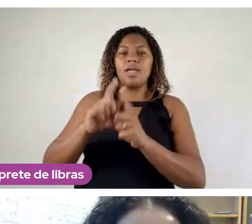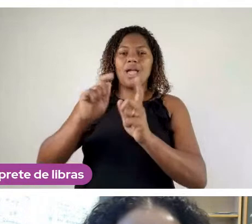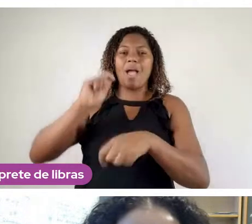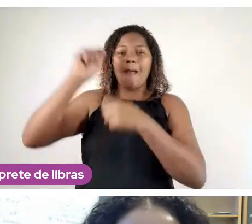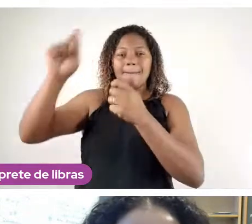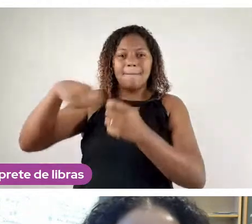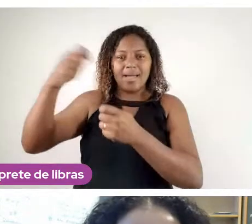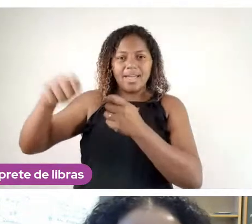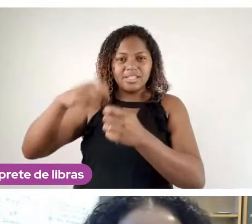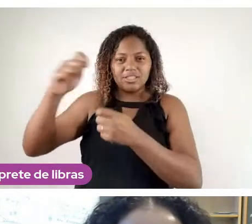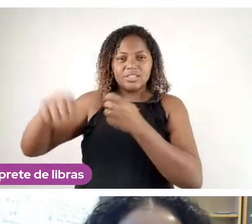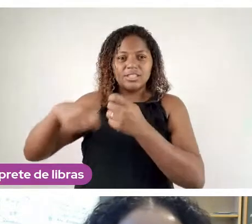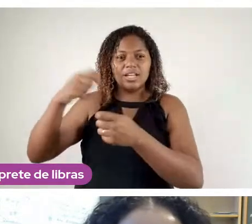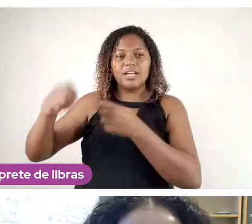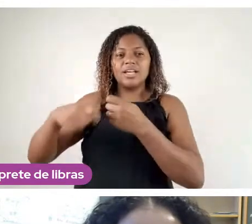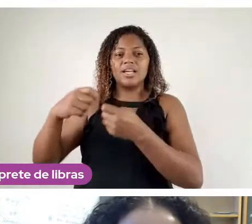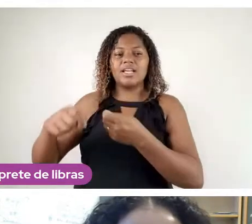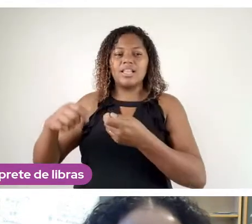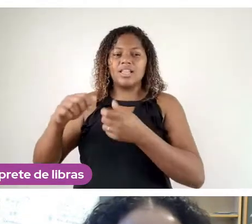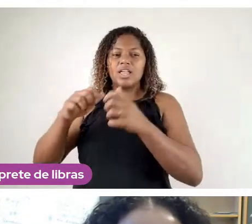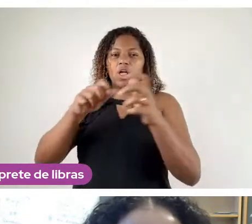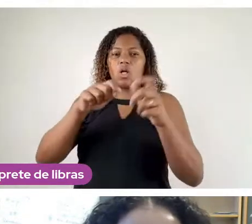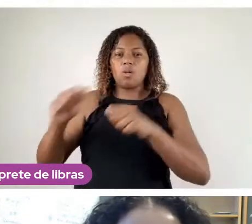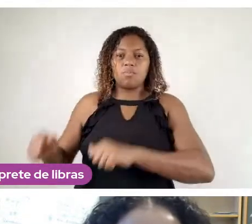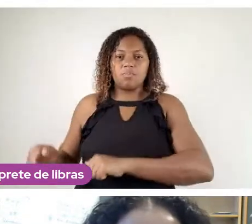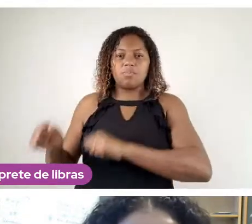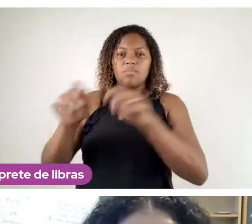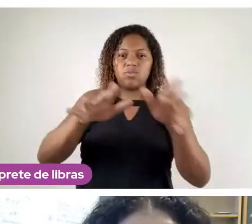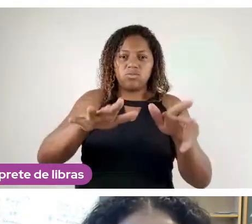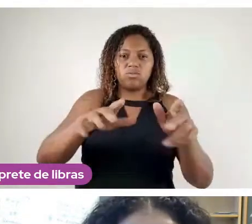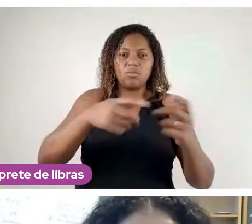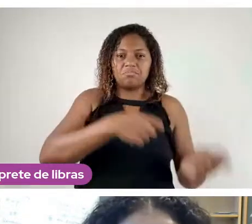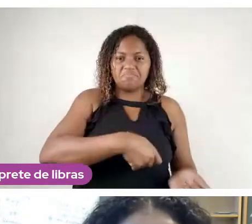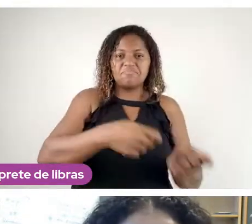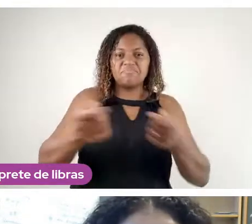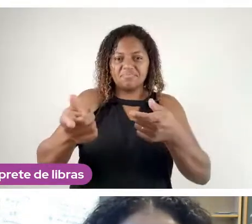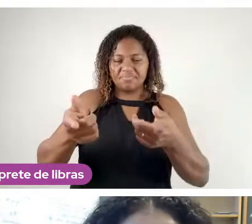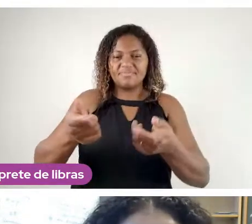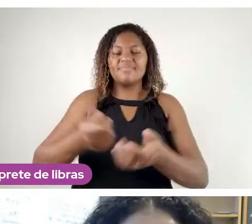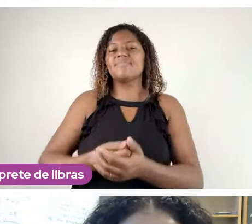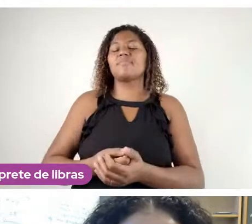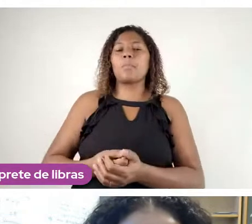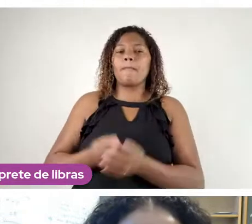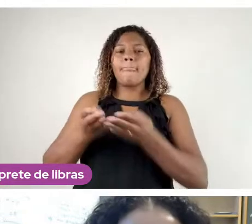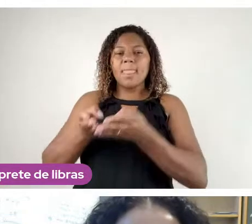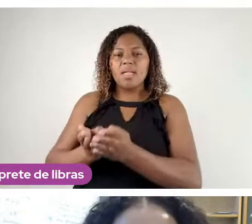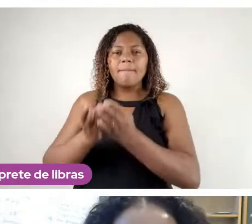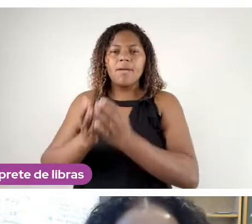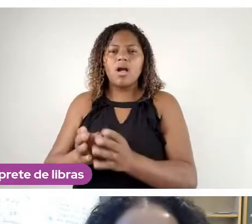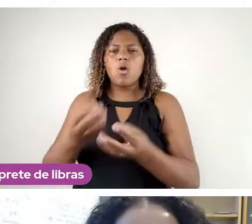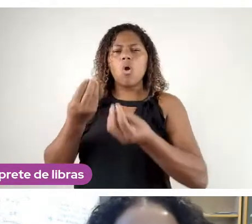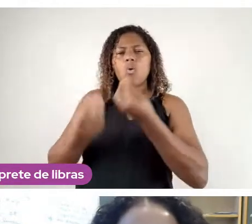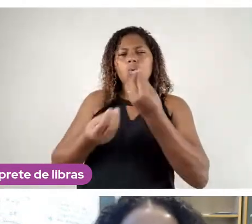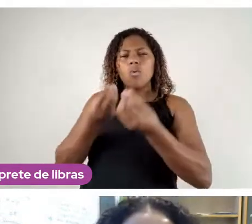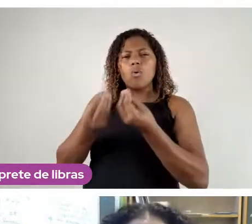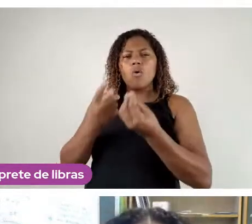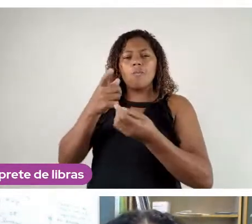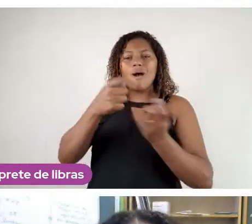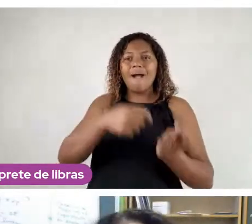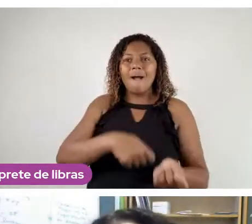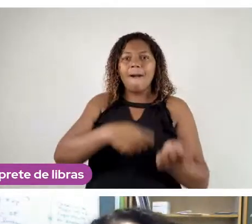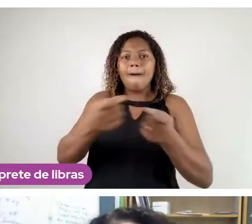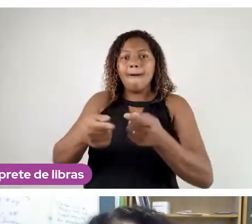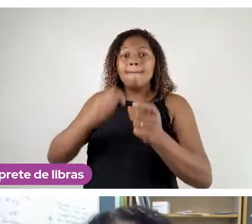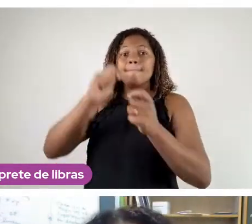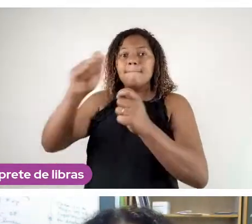Então, a questão é justamente, né, como ações como esta protegeriam